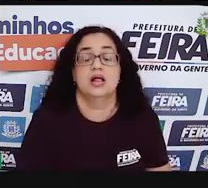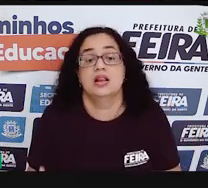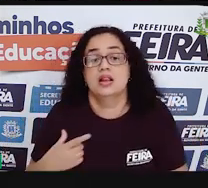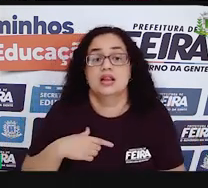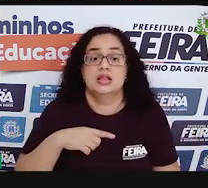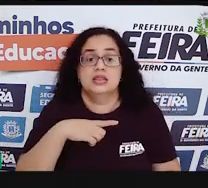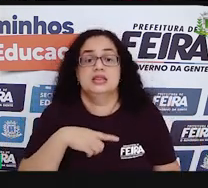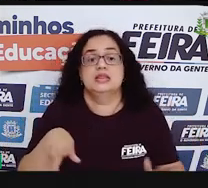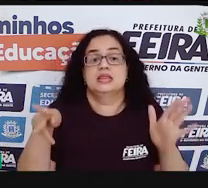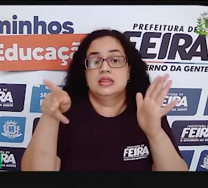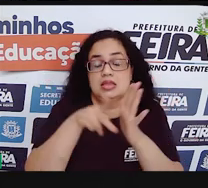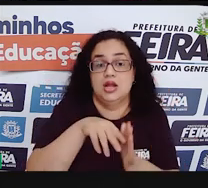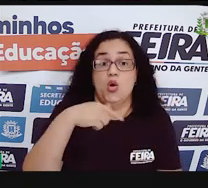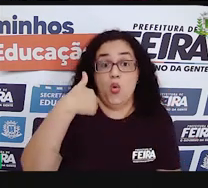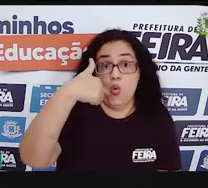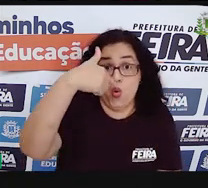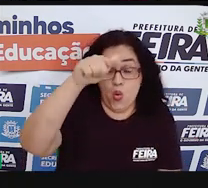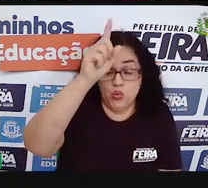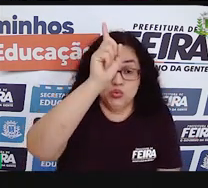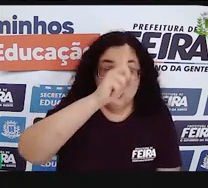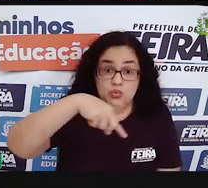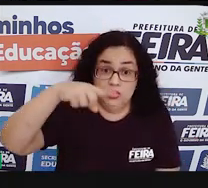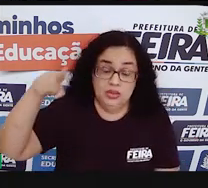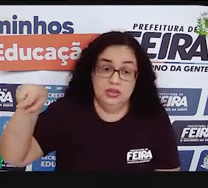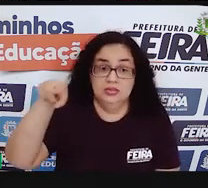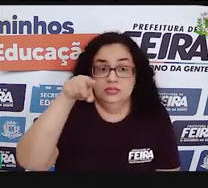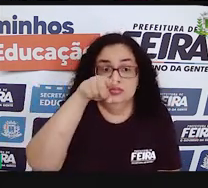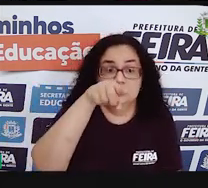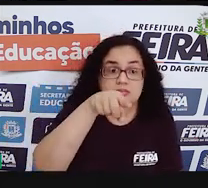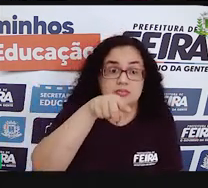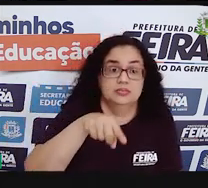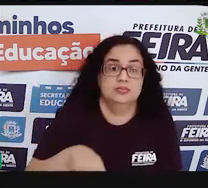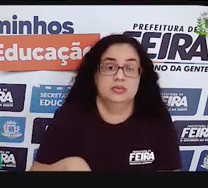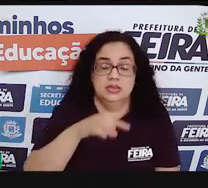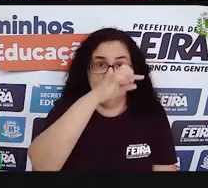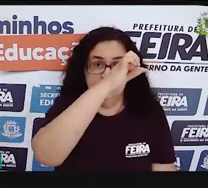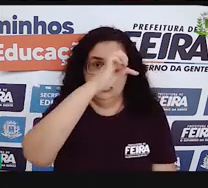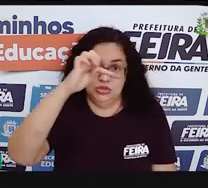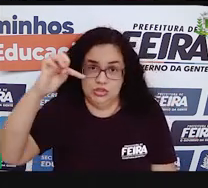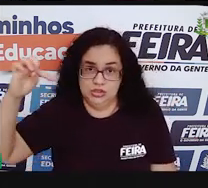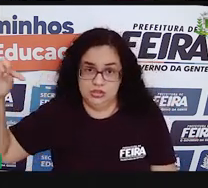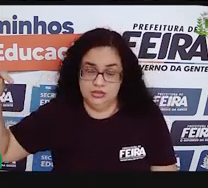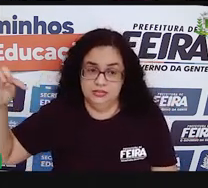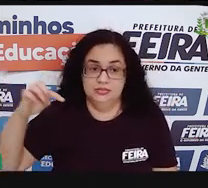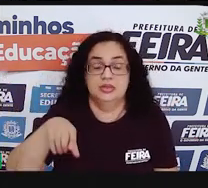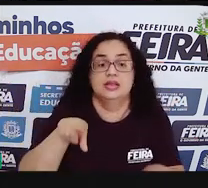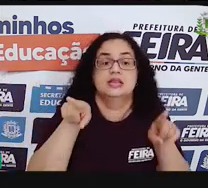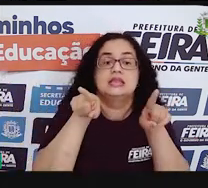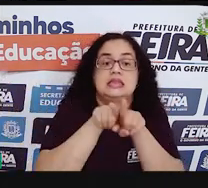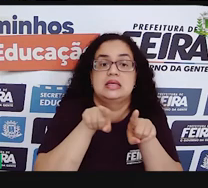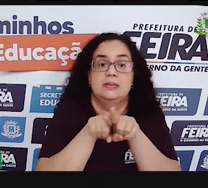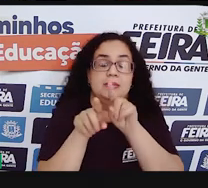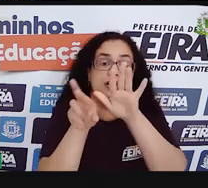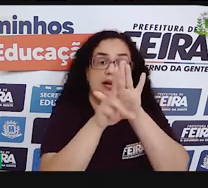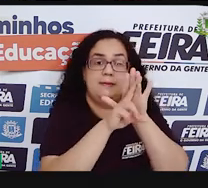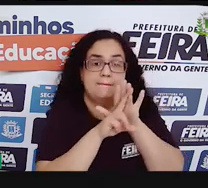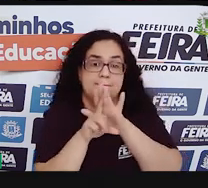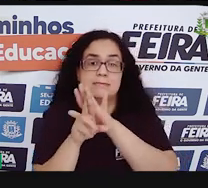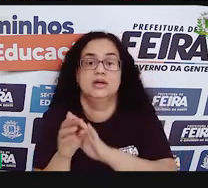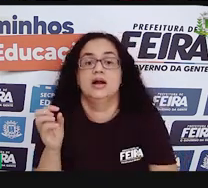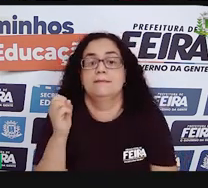Além disso, ainda tem aí esse outro tipo de gráfico, que é o gráfico de linha. E também representa as